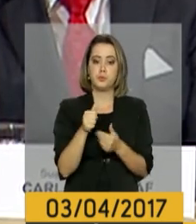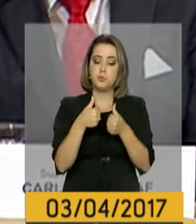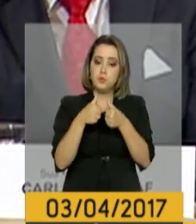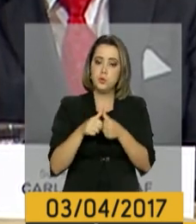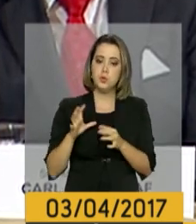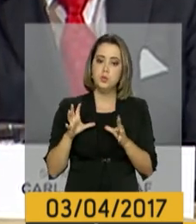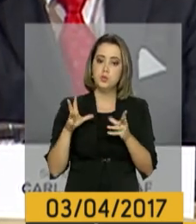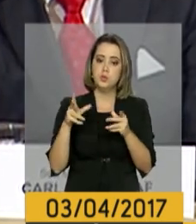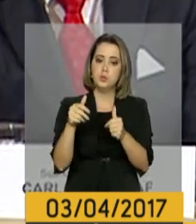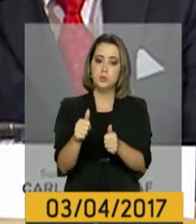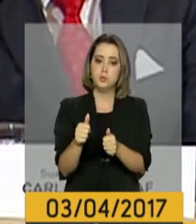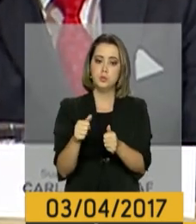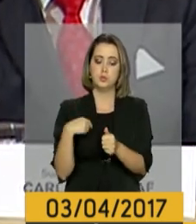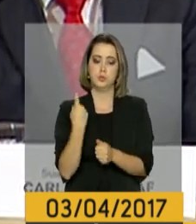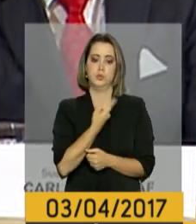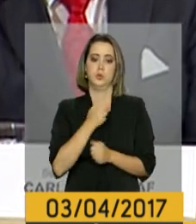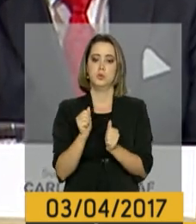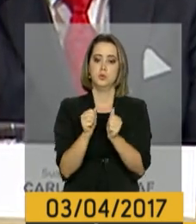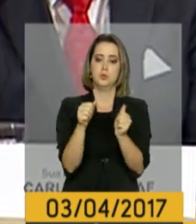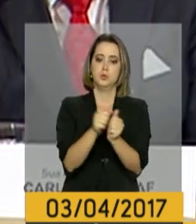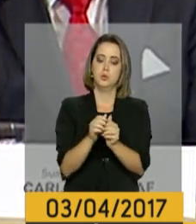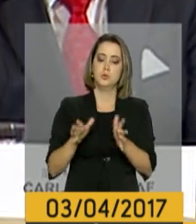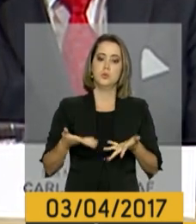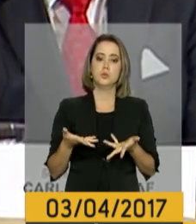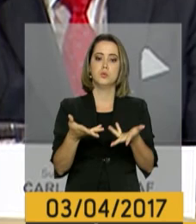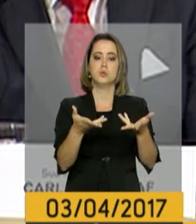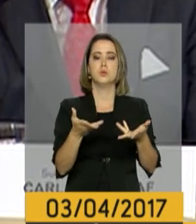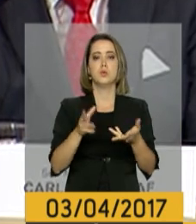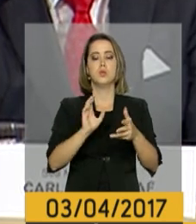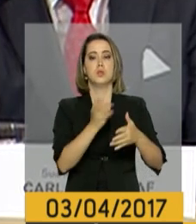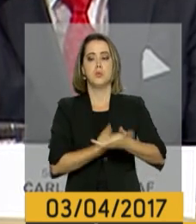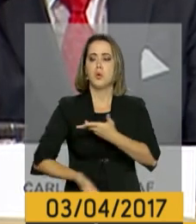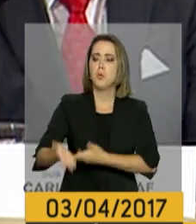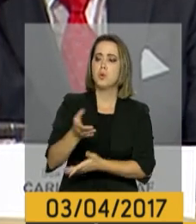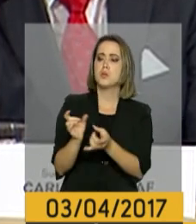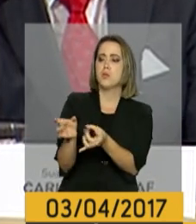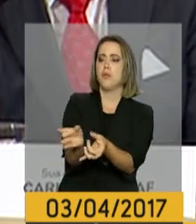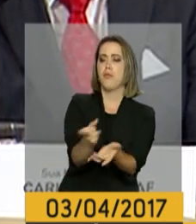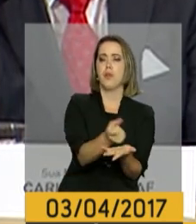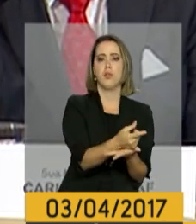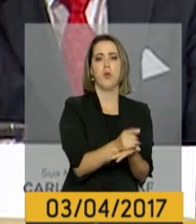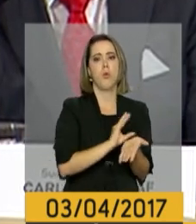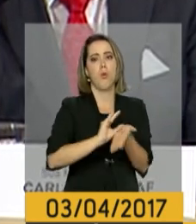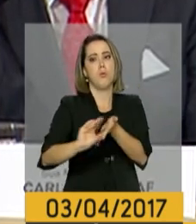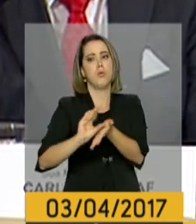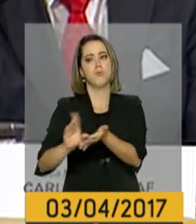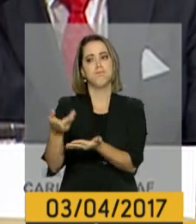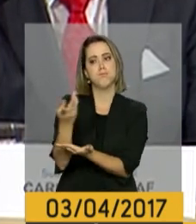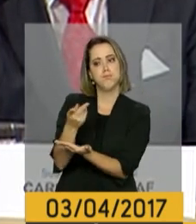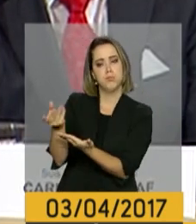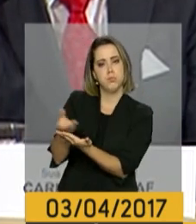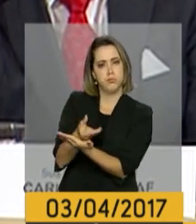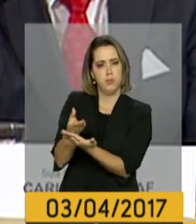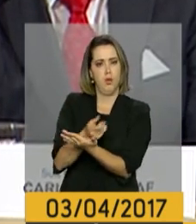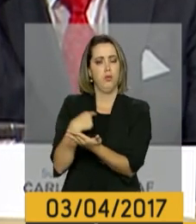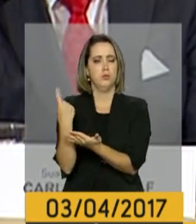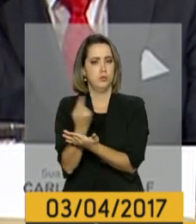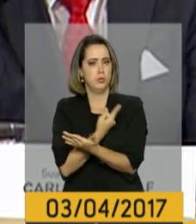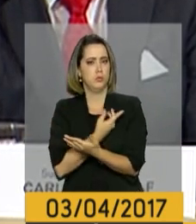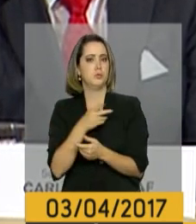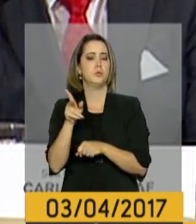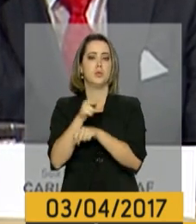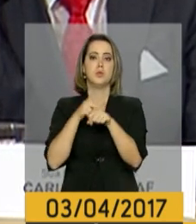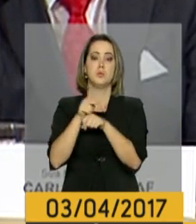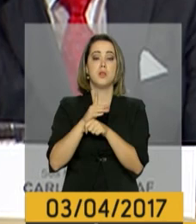estamos todos aqui dedicados à promoção do comércio e dos investimentos entre nossos países.